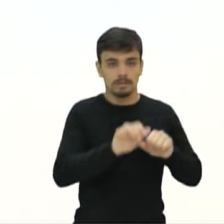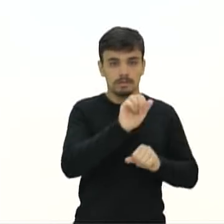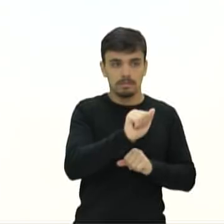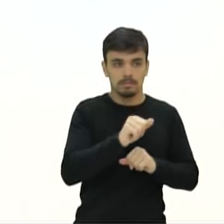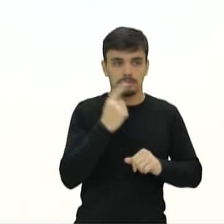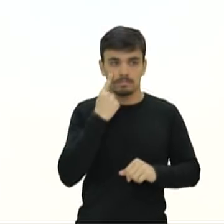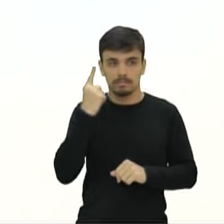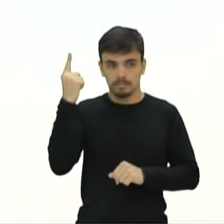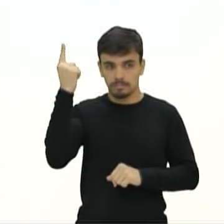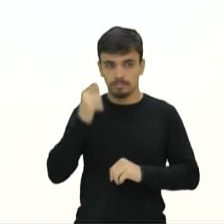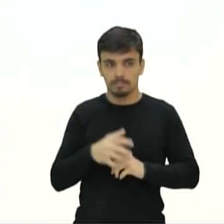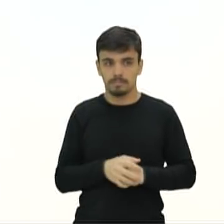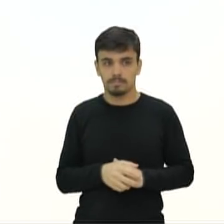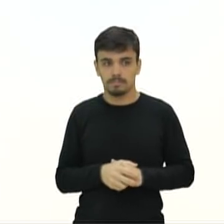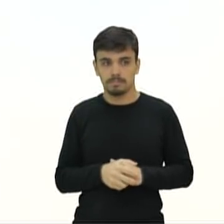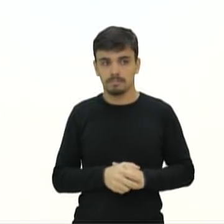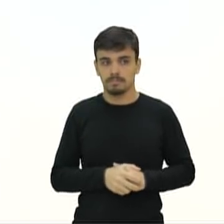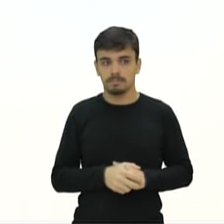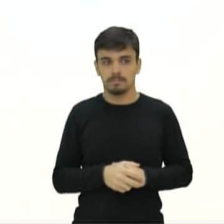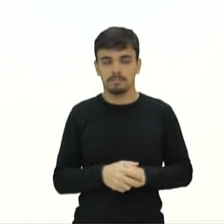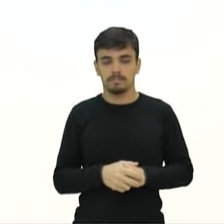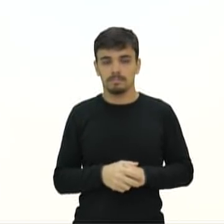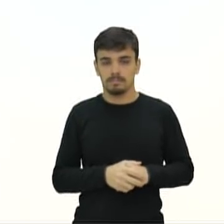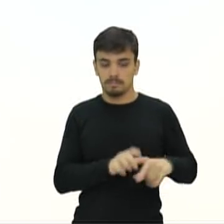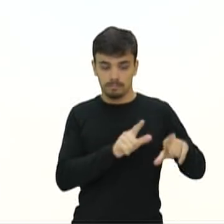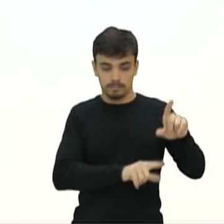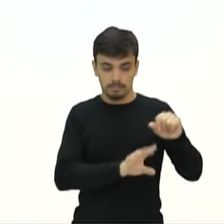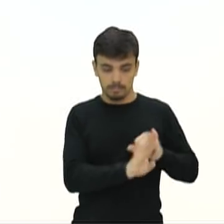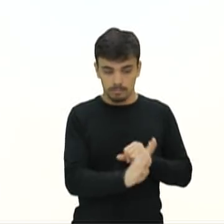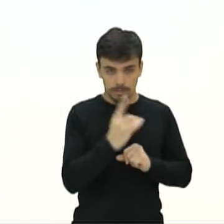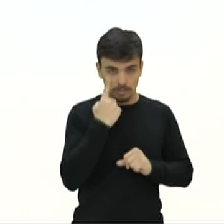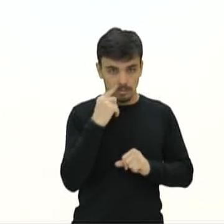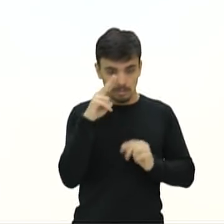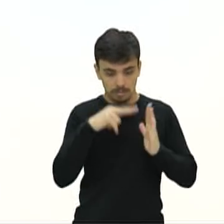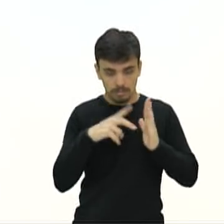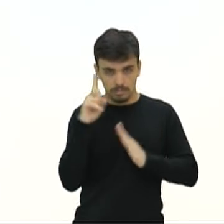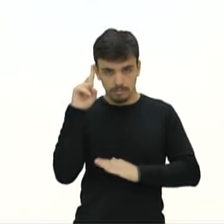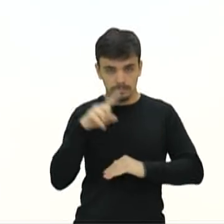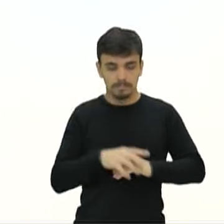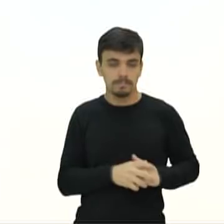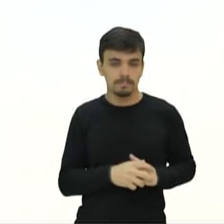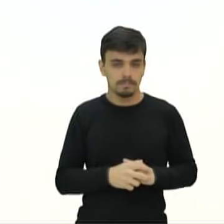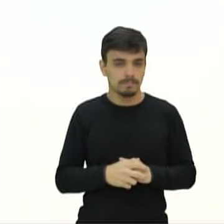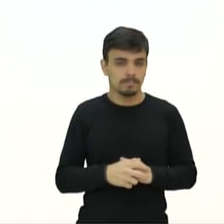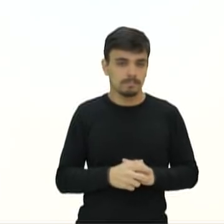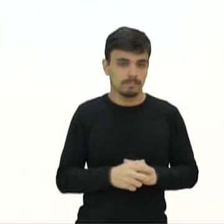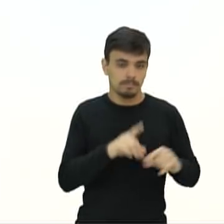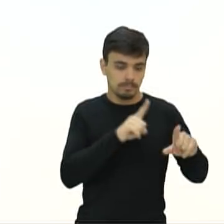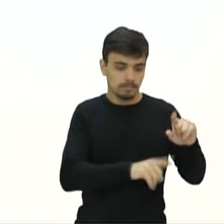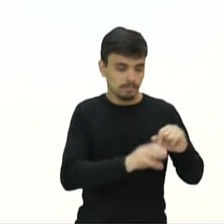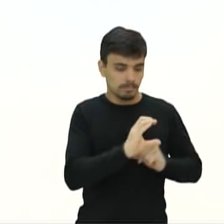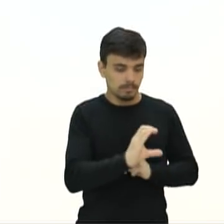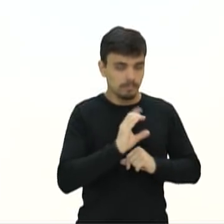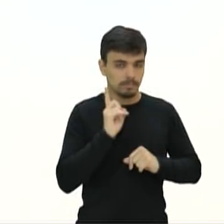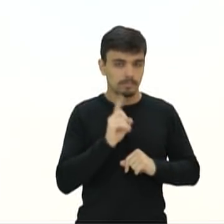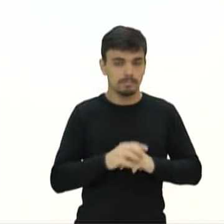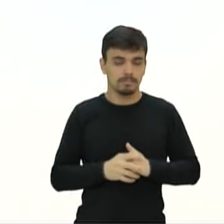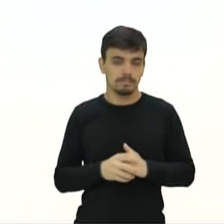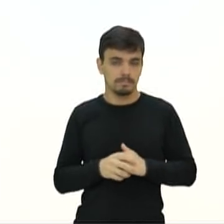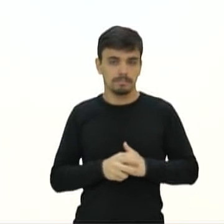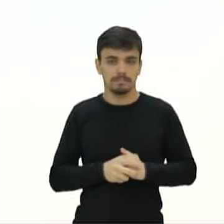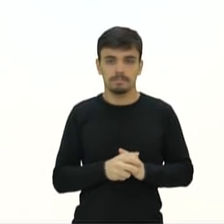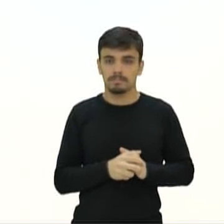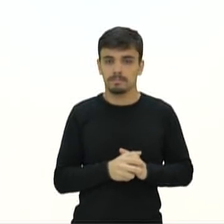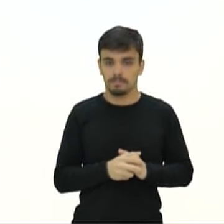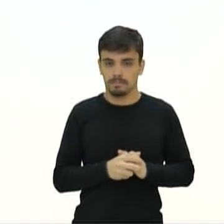She was not from Brazil. B. She weren't from Brazil. Letra C. She